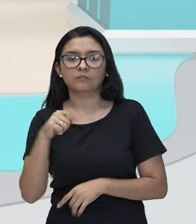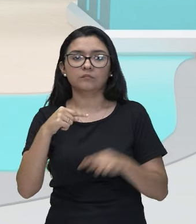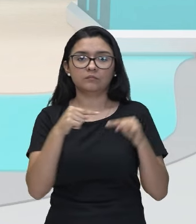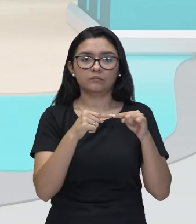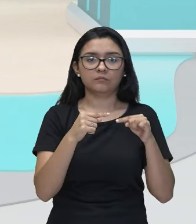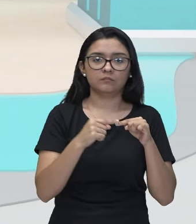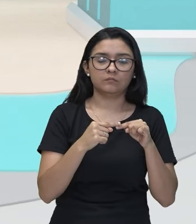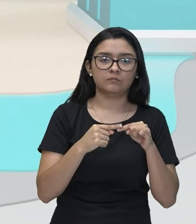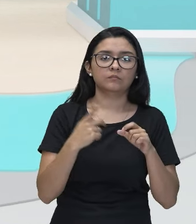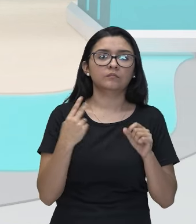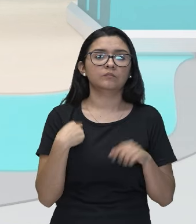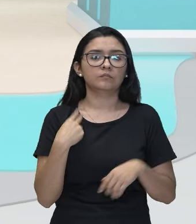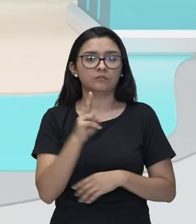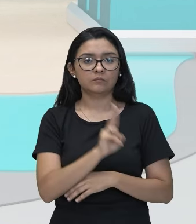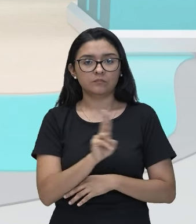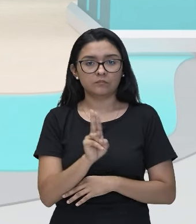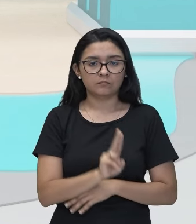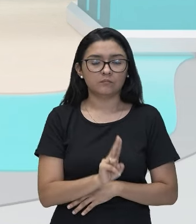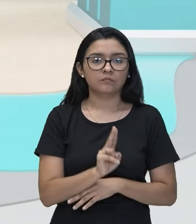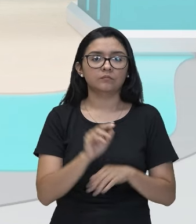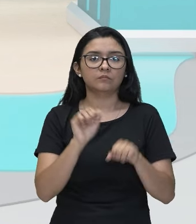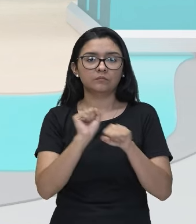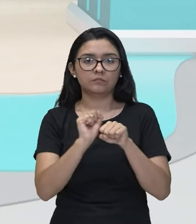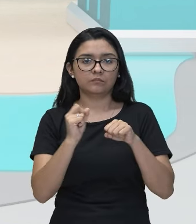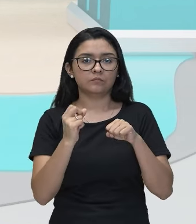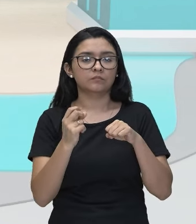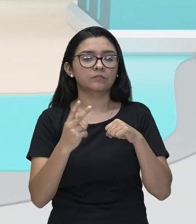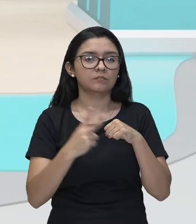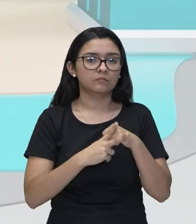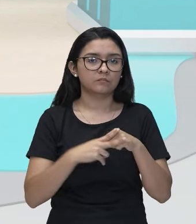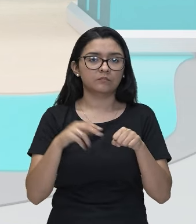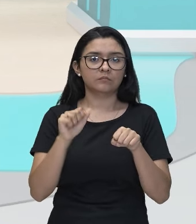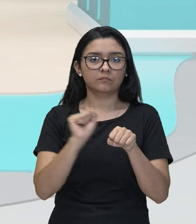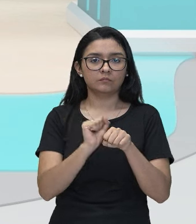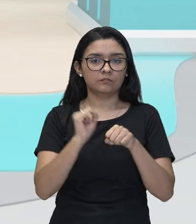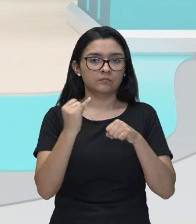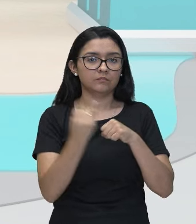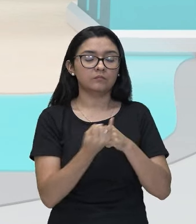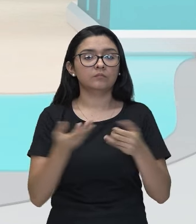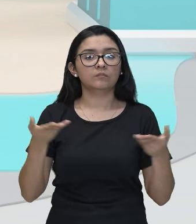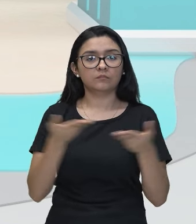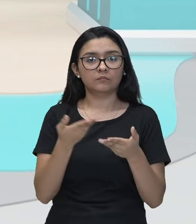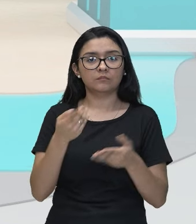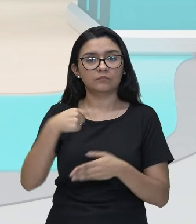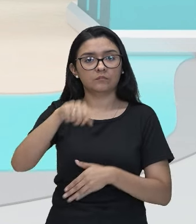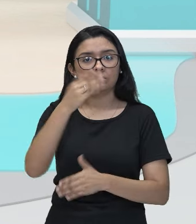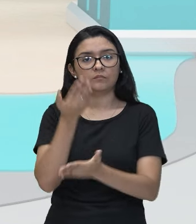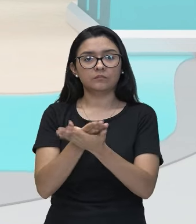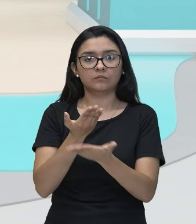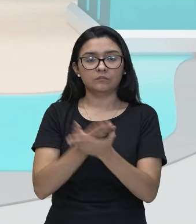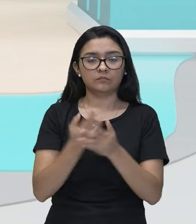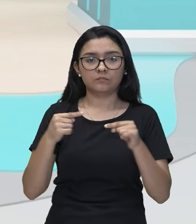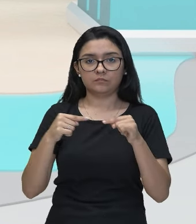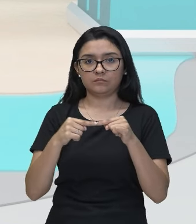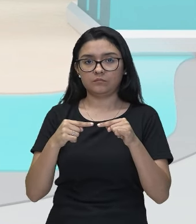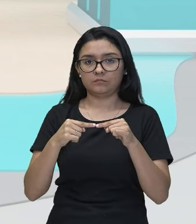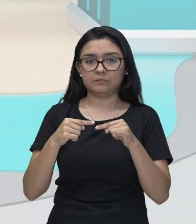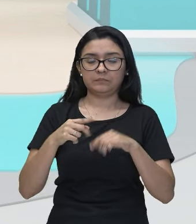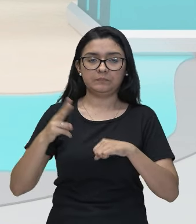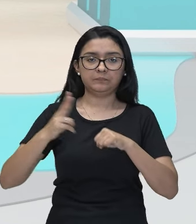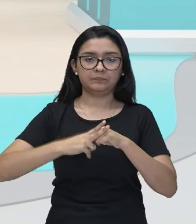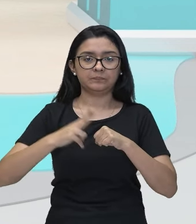advérbio eh adjetivo E agora vocês vão estudar a concordância do verbo Então vamos ver